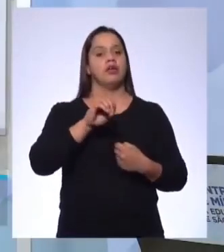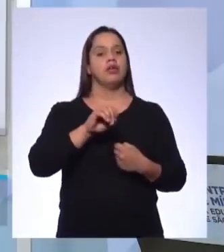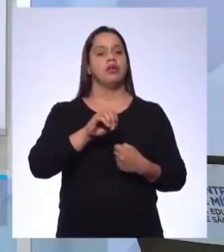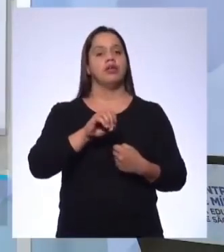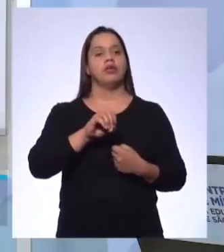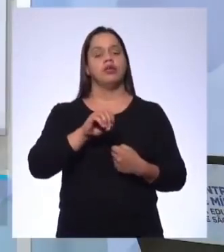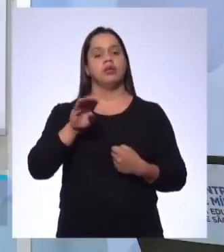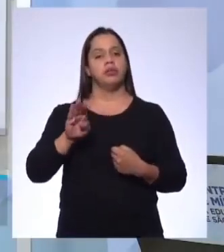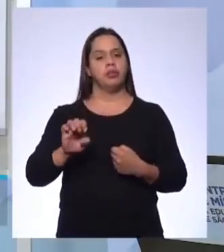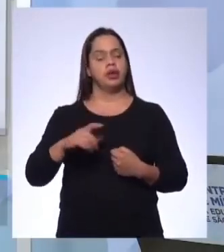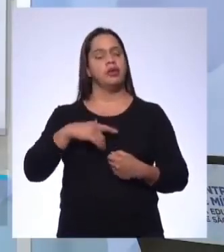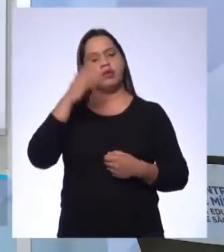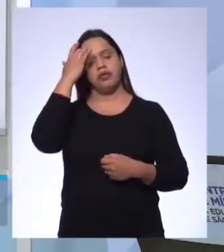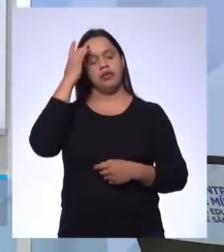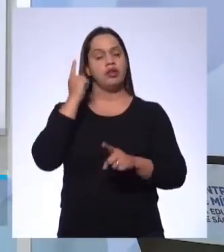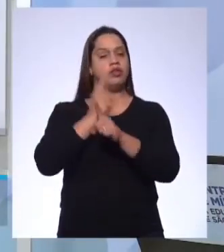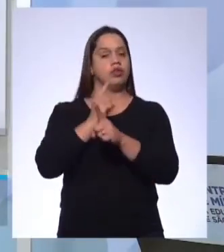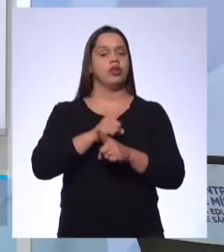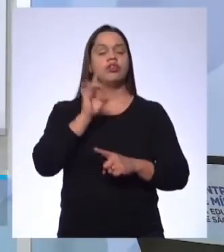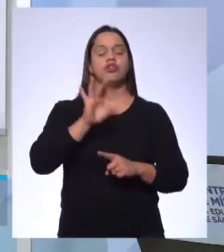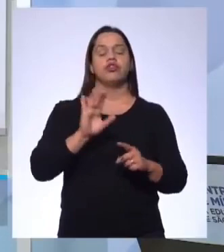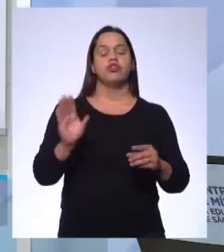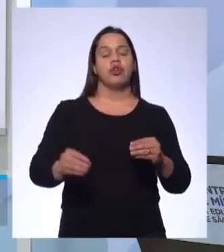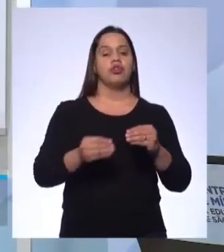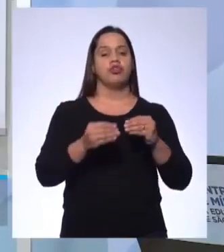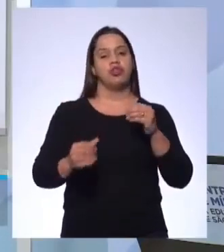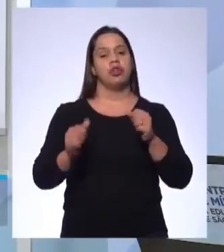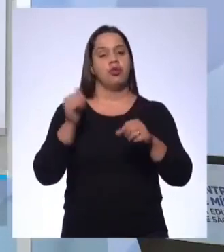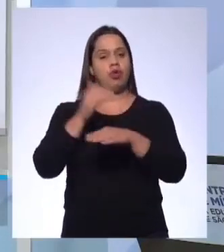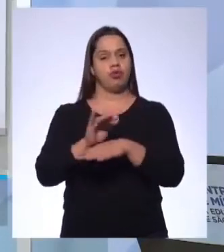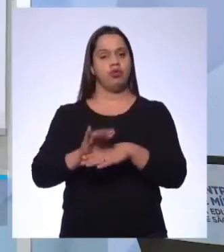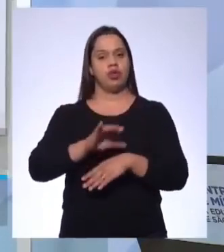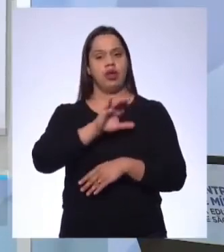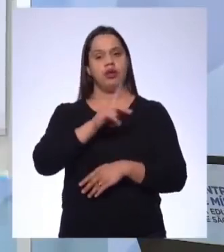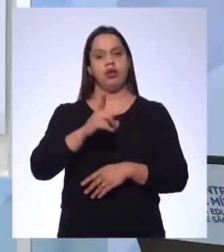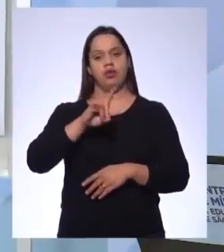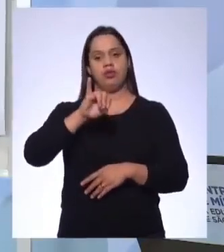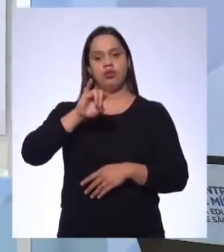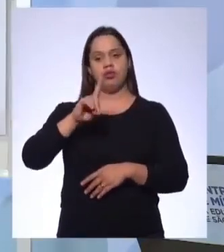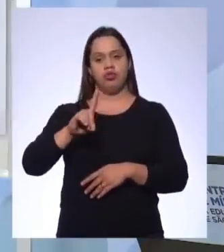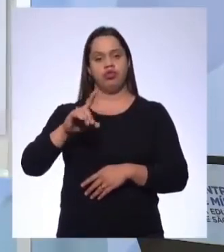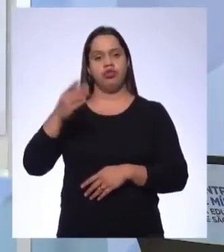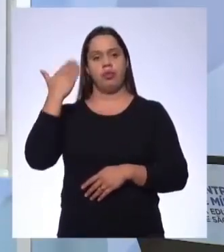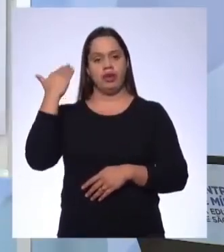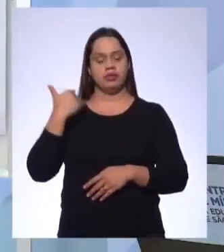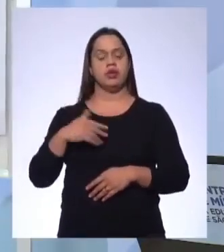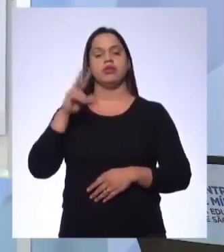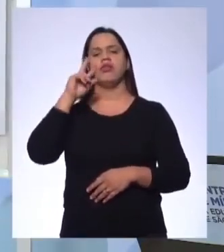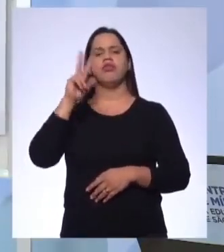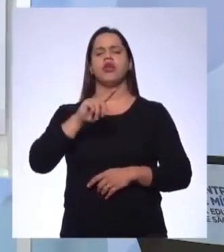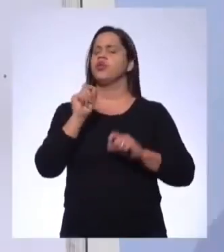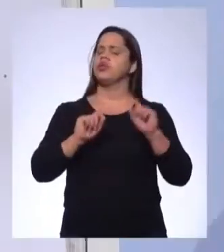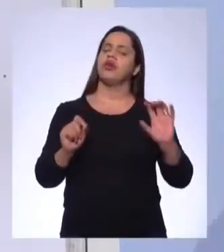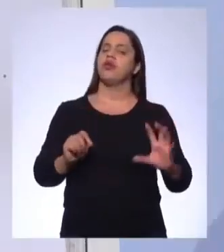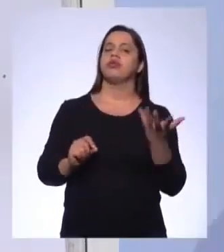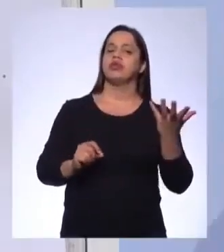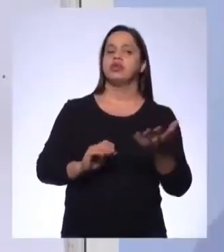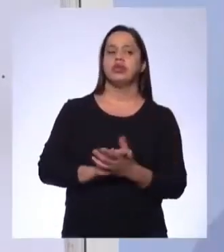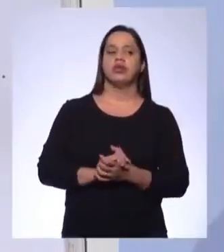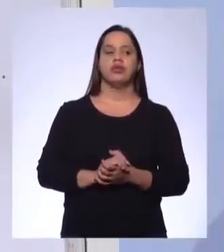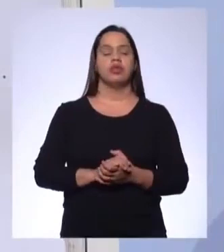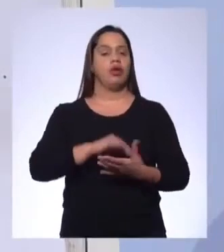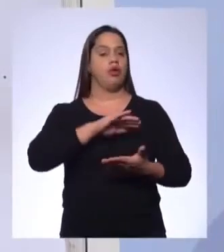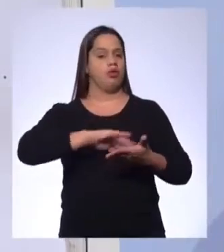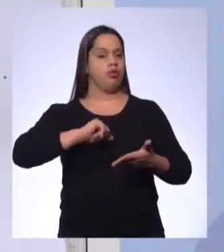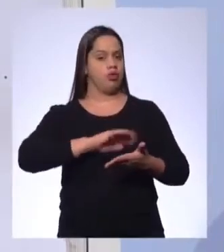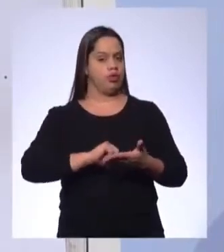tinha o auxiliar, que era o did no passado. O que a gente vai fazer? A primeira pergunta lá. O que aconteceu? Então, eu vou tirar